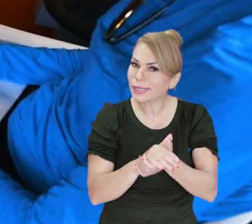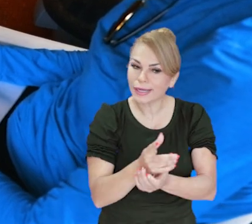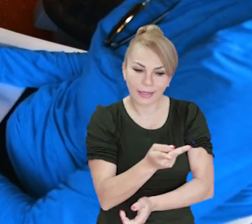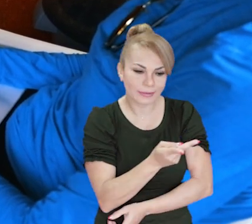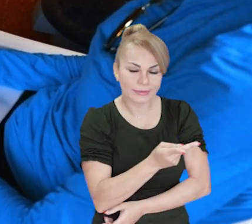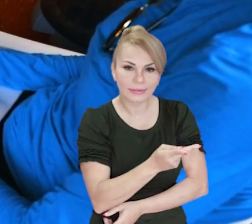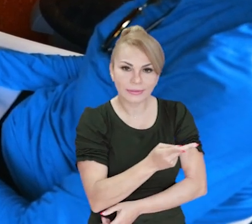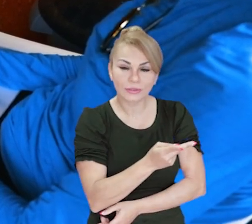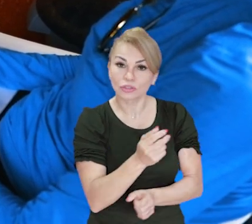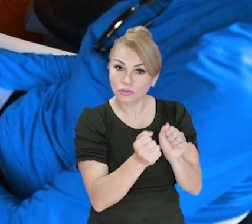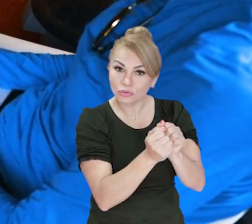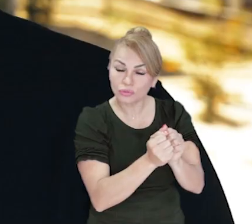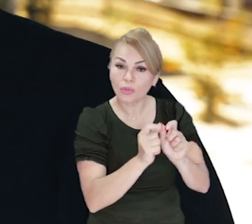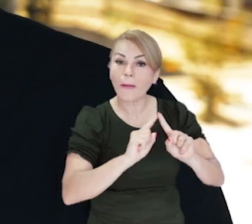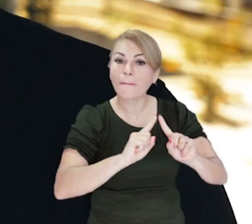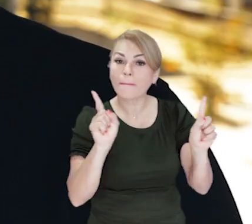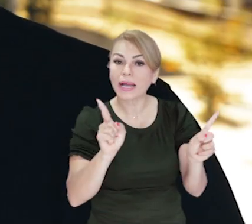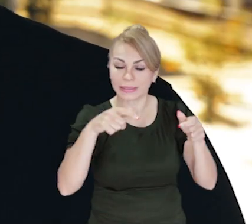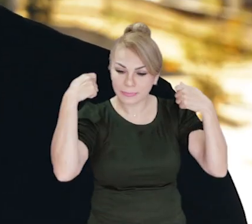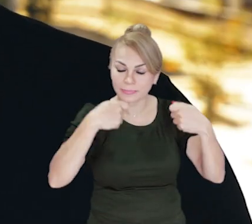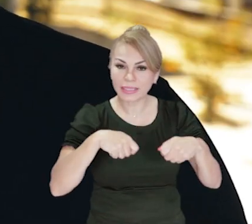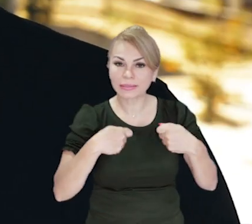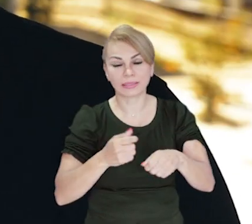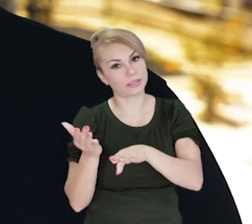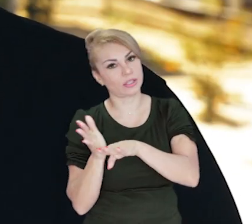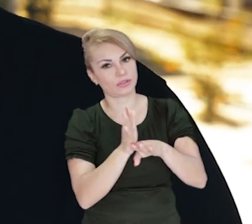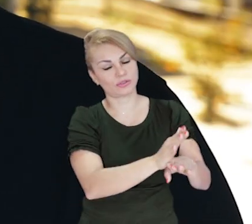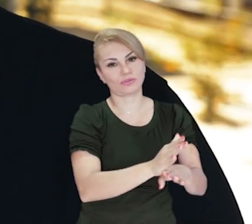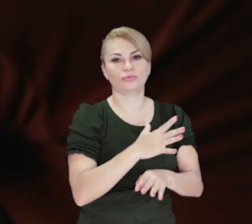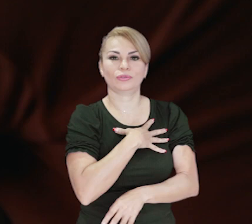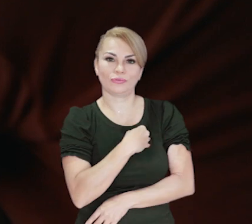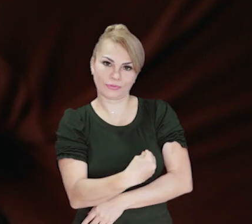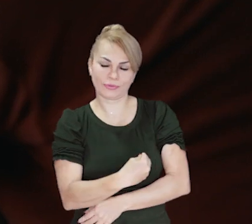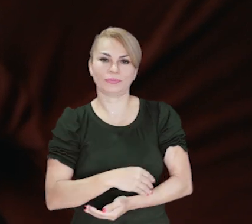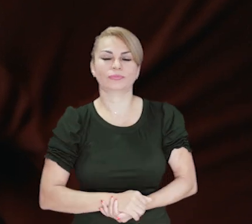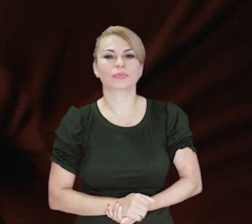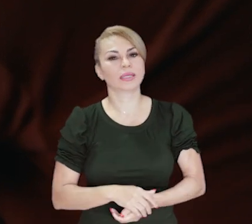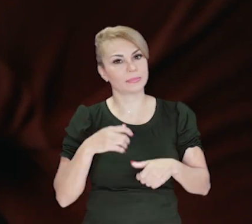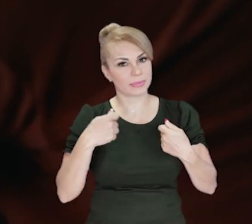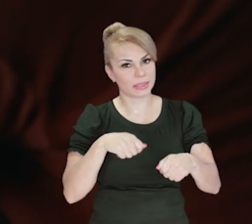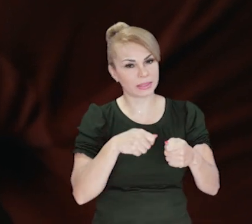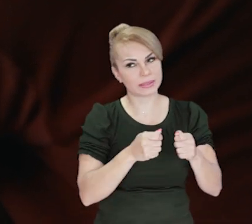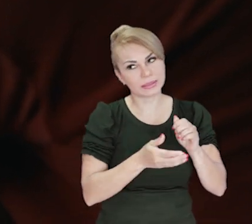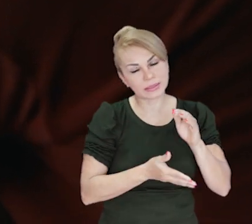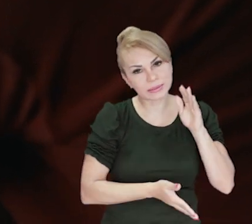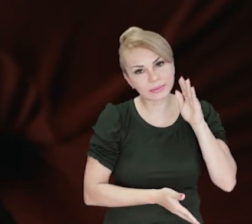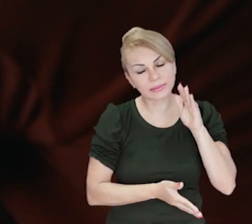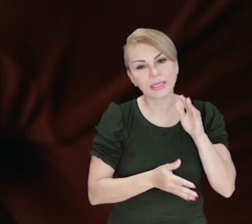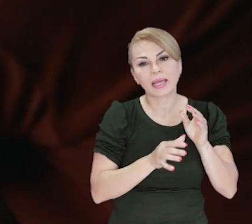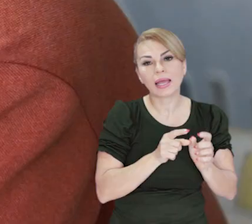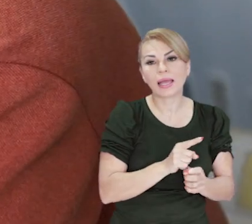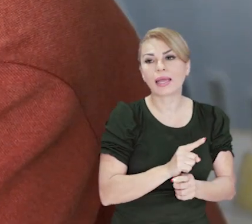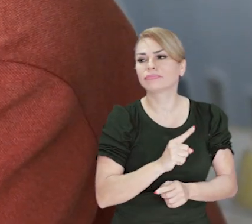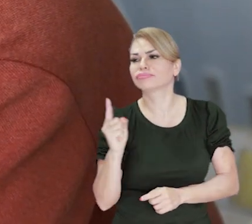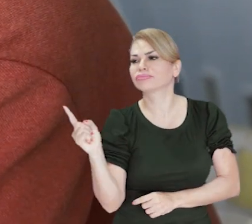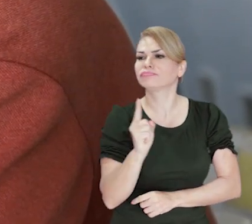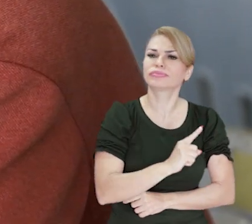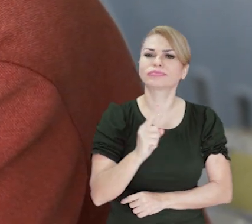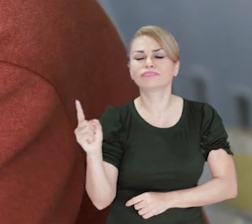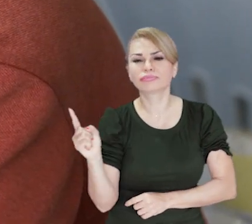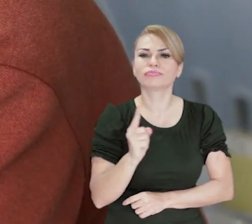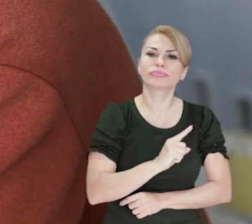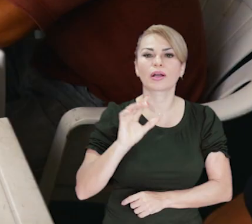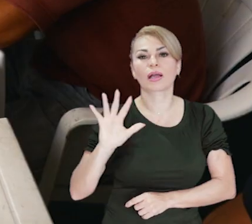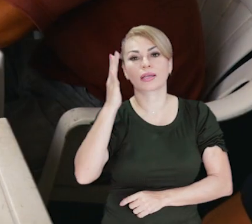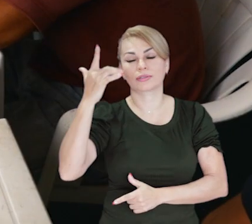dos filhos. E eles têm uma dificuldade de sair do local onde eles habitam. Como conta José, antes da justiça intervir, resolver as questões para